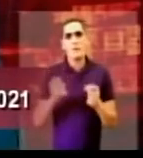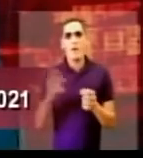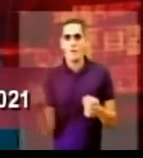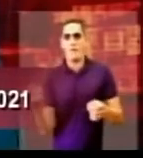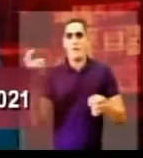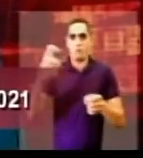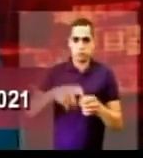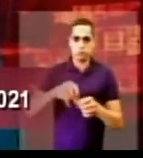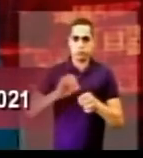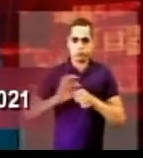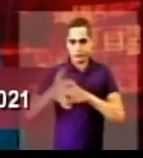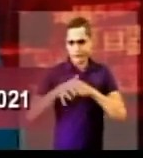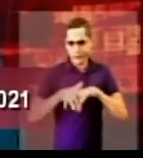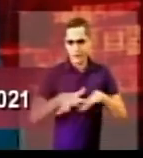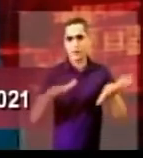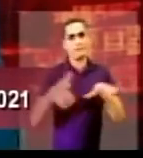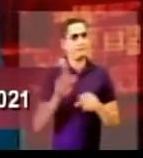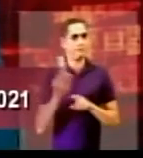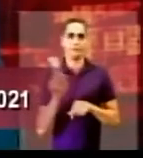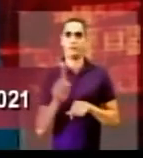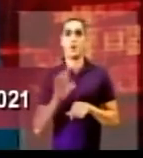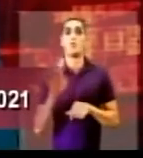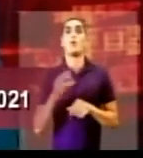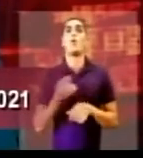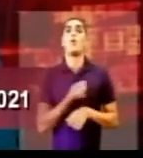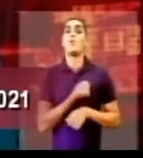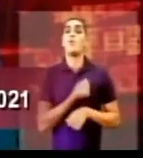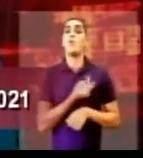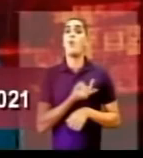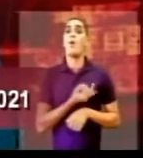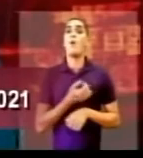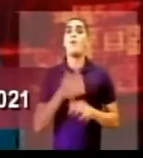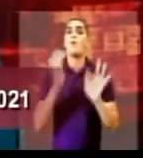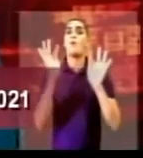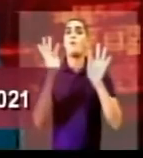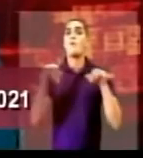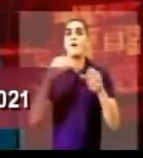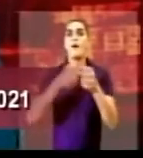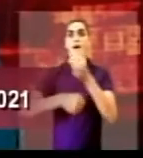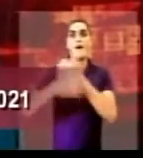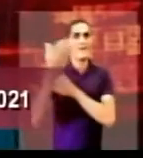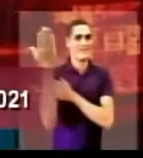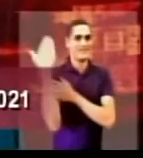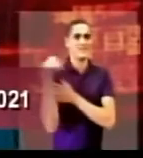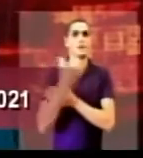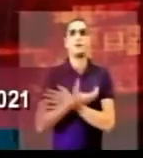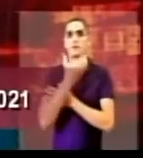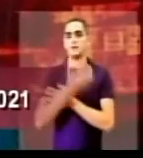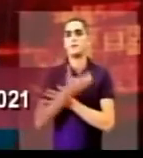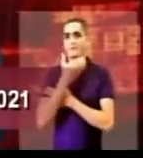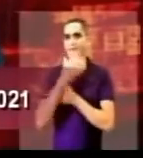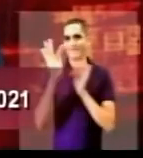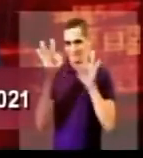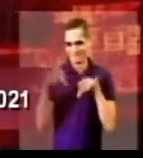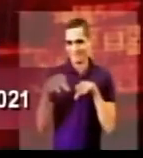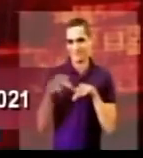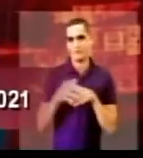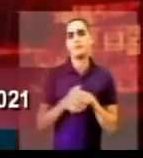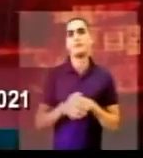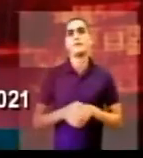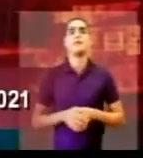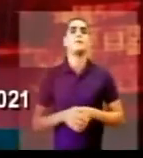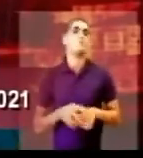onda. Hoje eu posso afirmar, foi um pico do final do ano. Por quê? Porque senão não estaria caindo 15